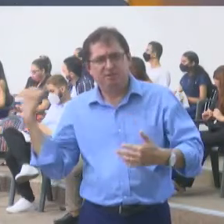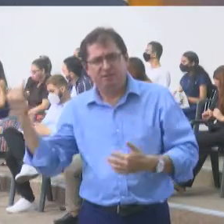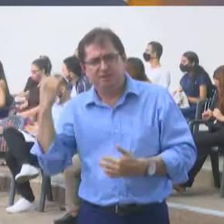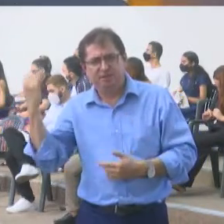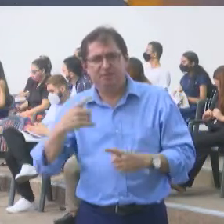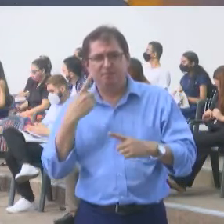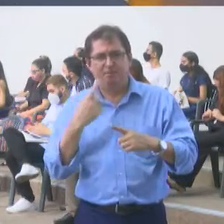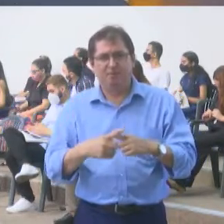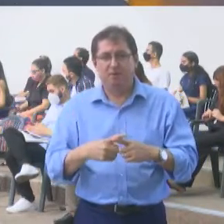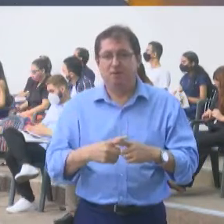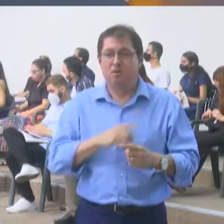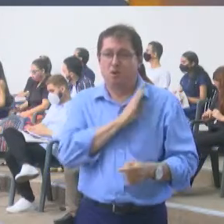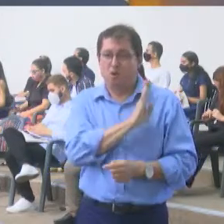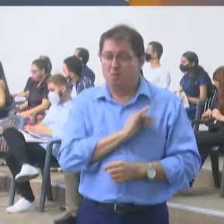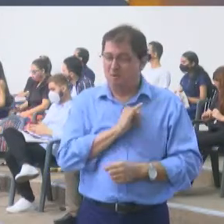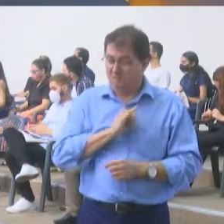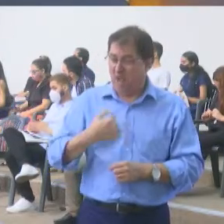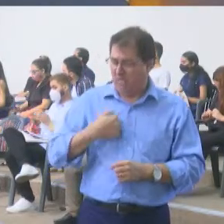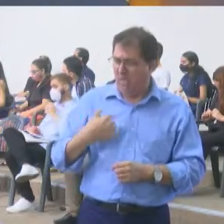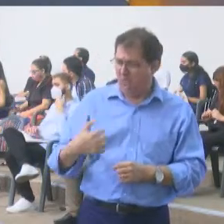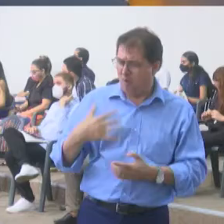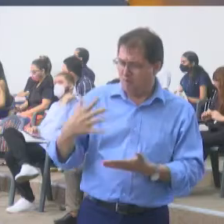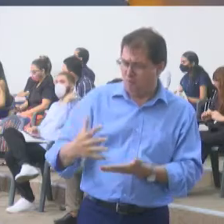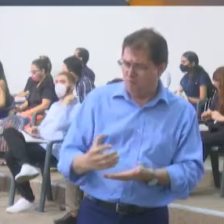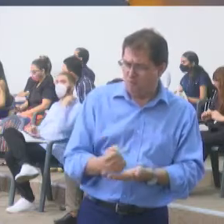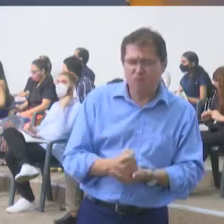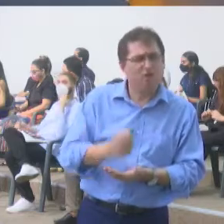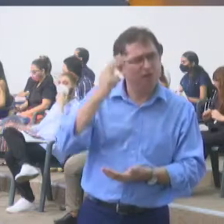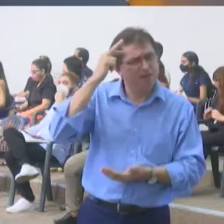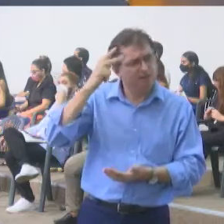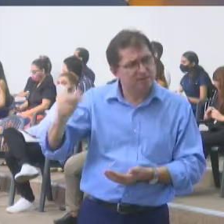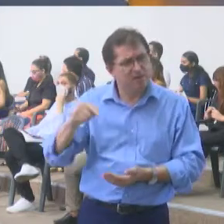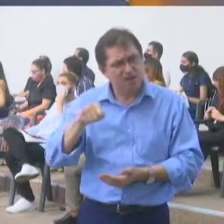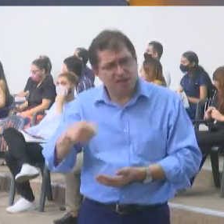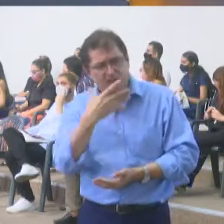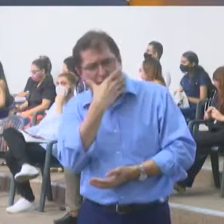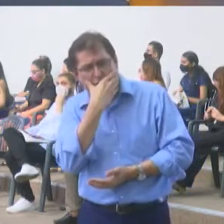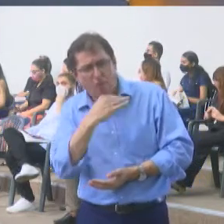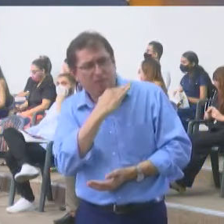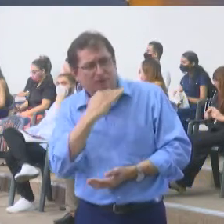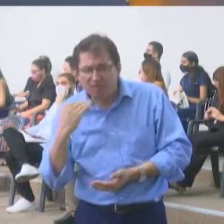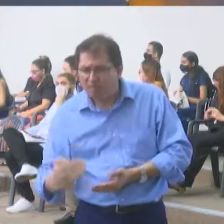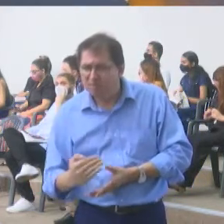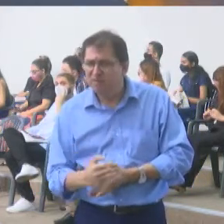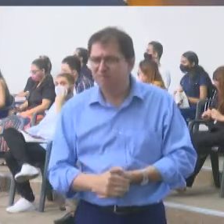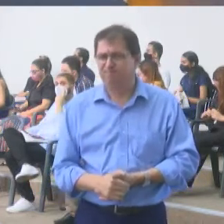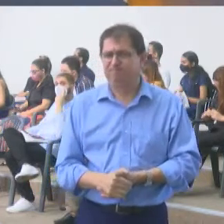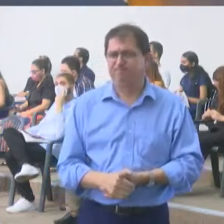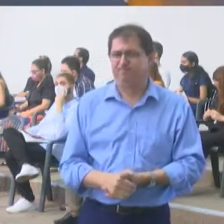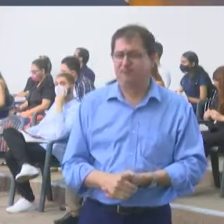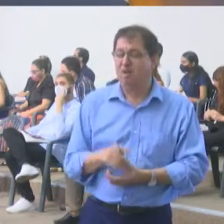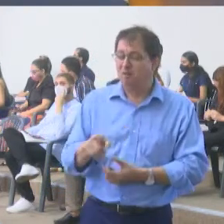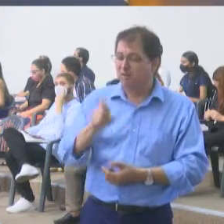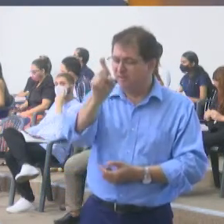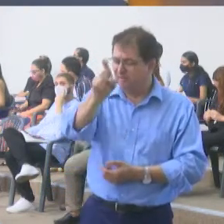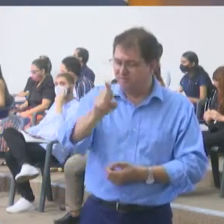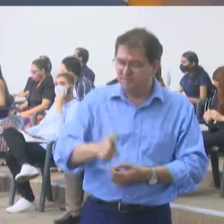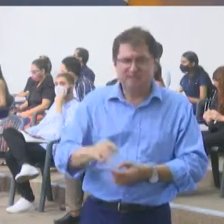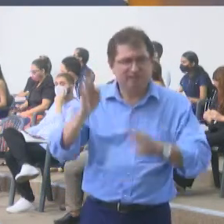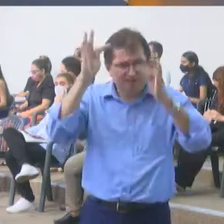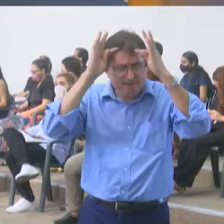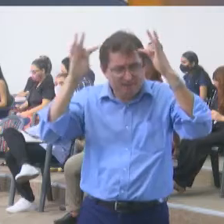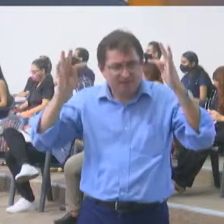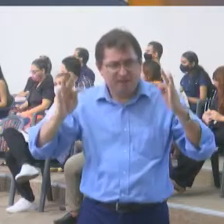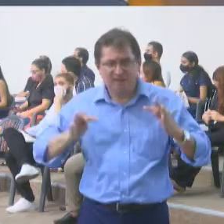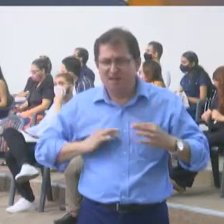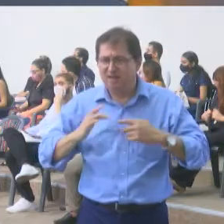dizendo, eu vou pegar e eu vou resgatar a história desse homem que já morreu, desse homem que ficou, e vocês são testemunhas